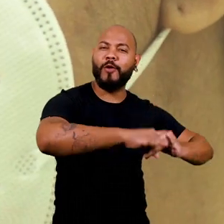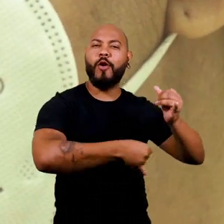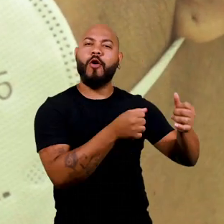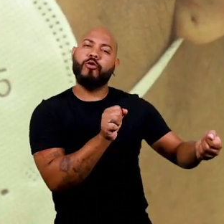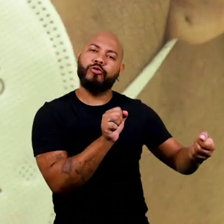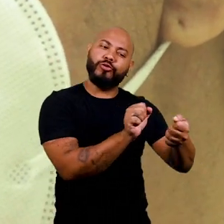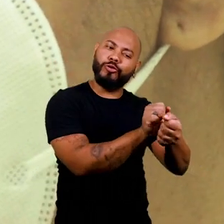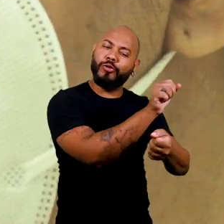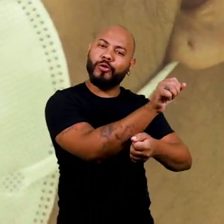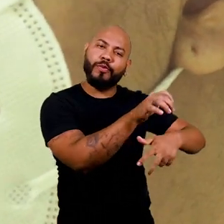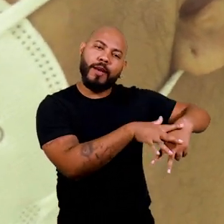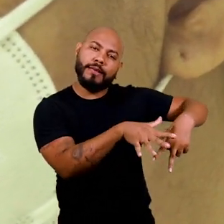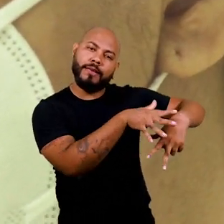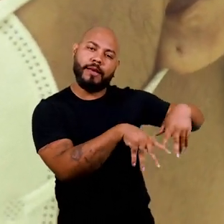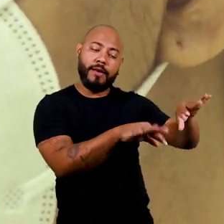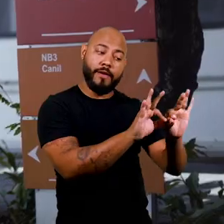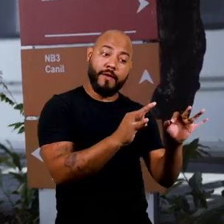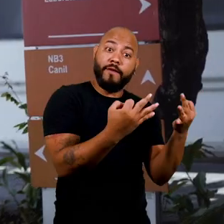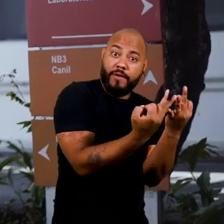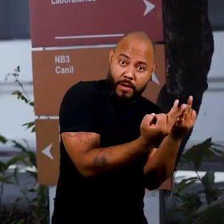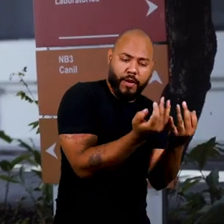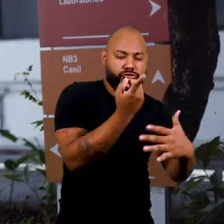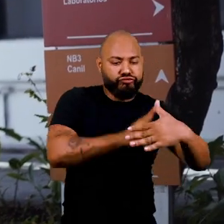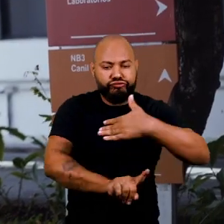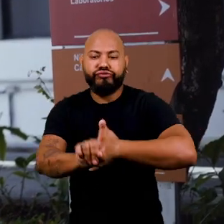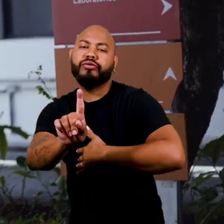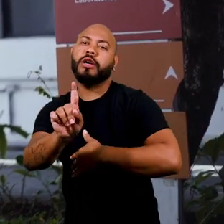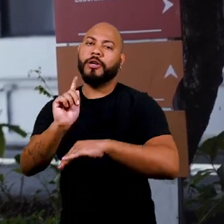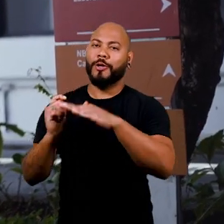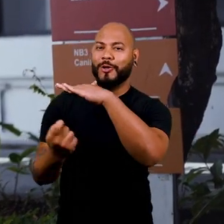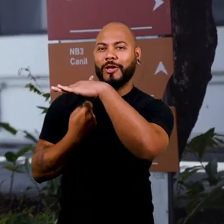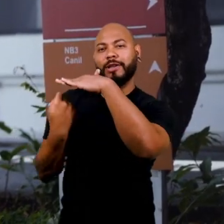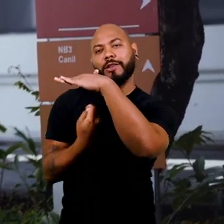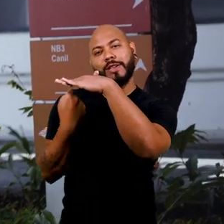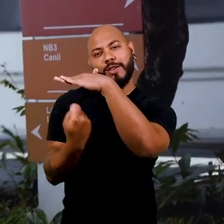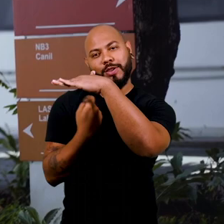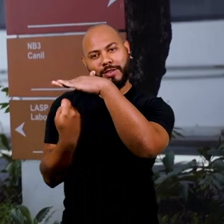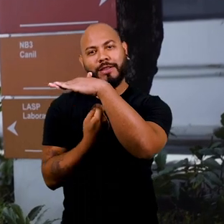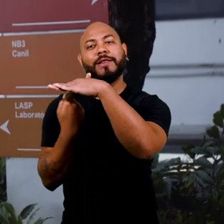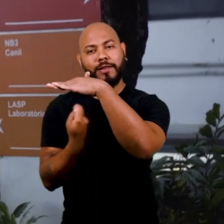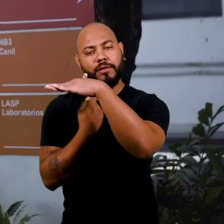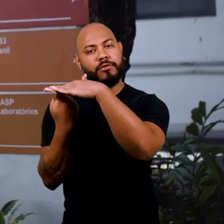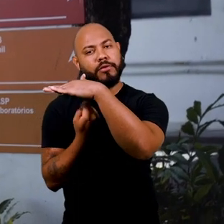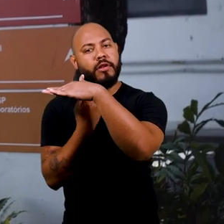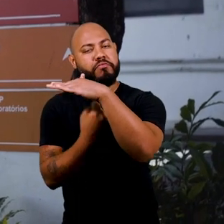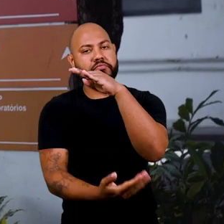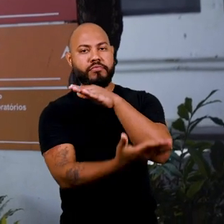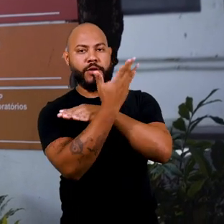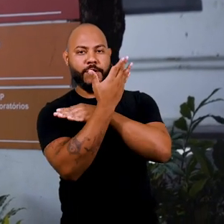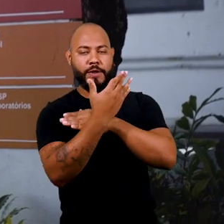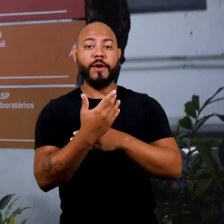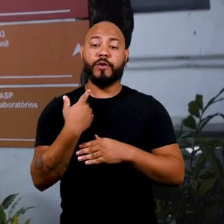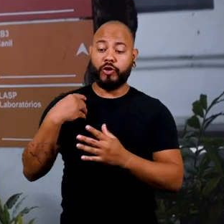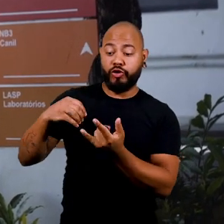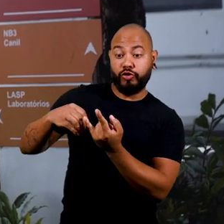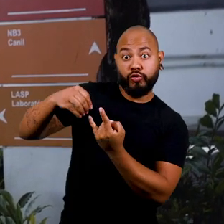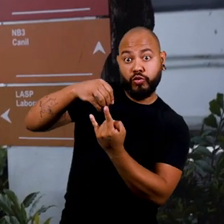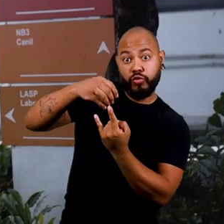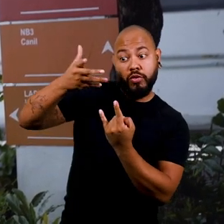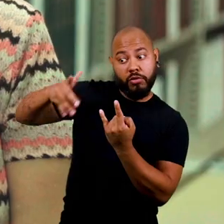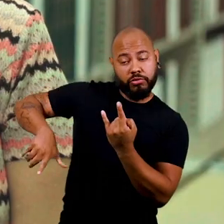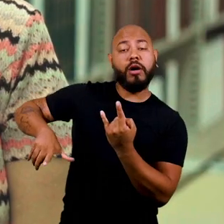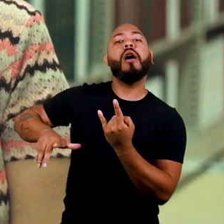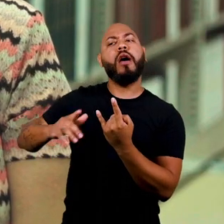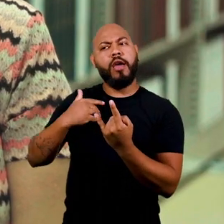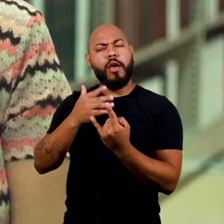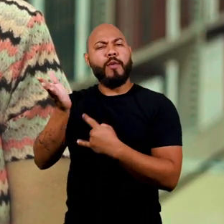os pacientes, com as famílias, eu levei para a gestão na diretoria do Instituto. Eu conheci o